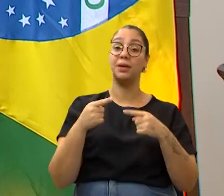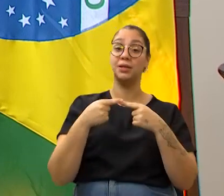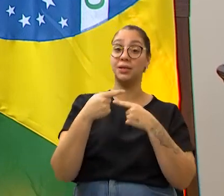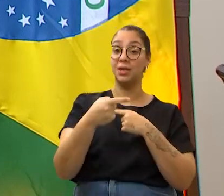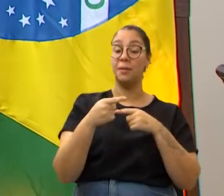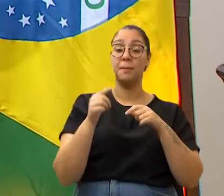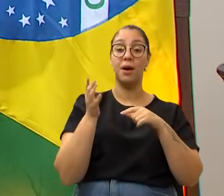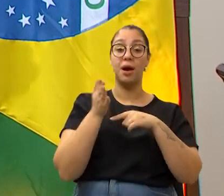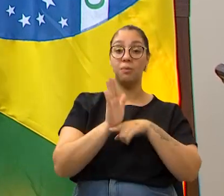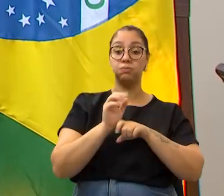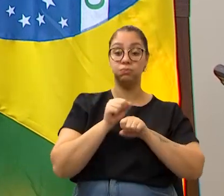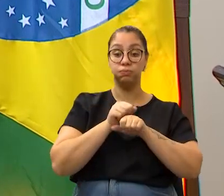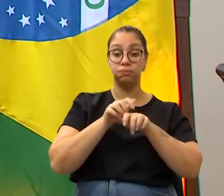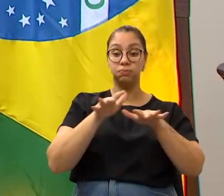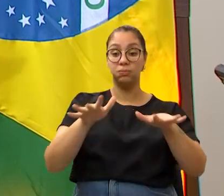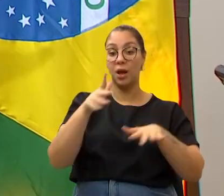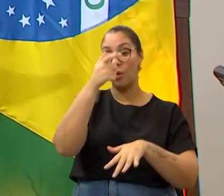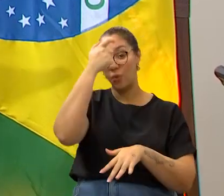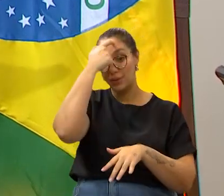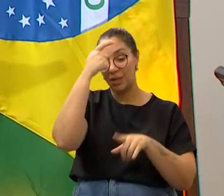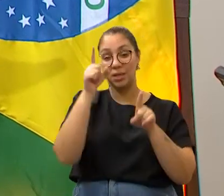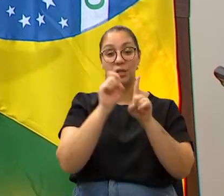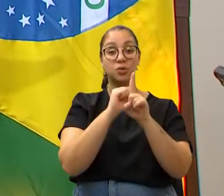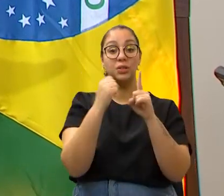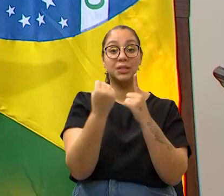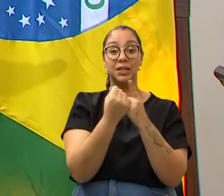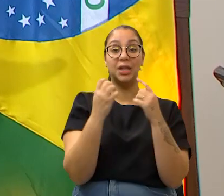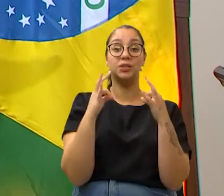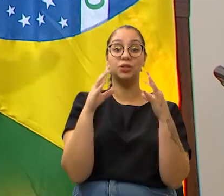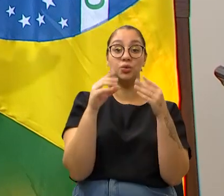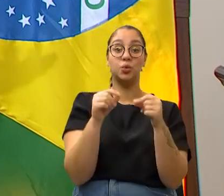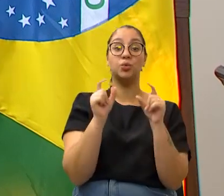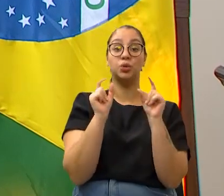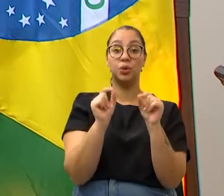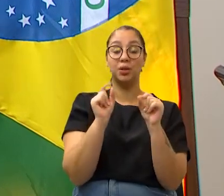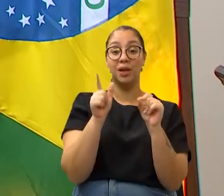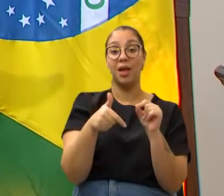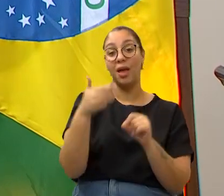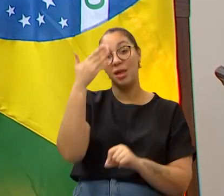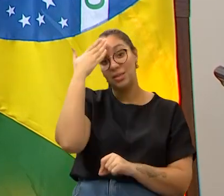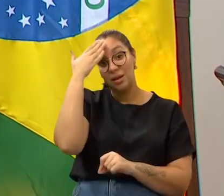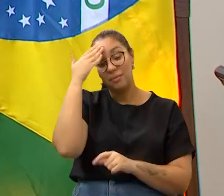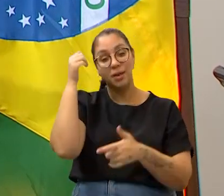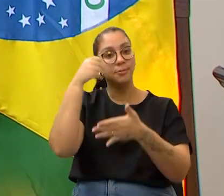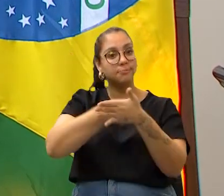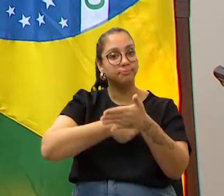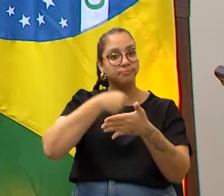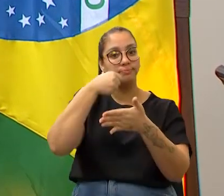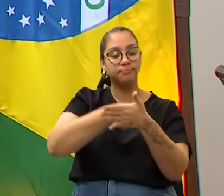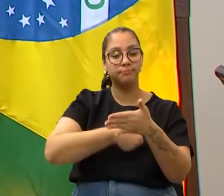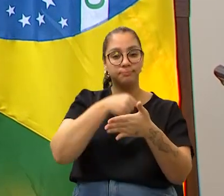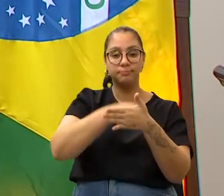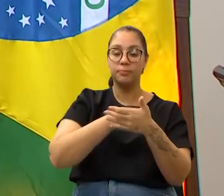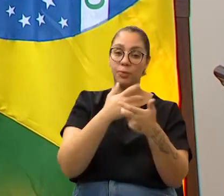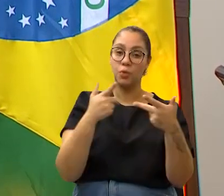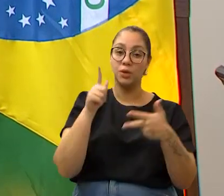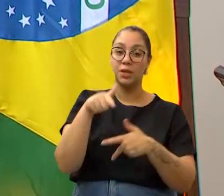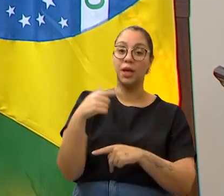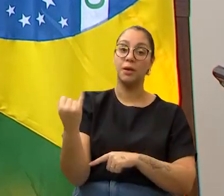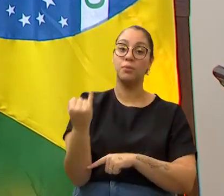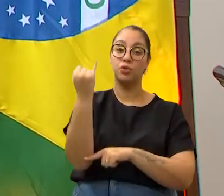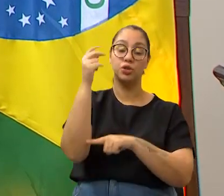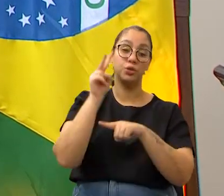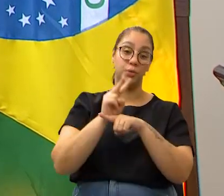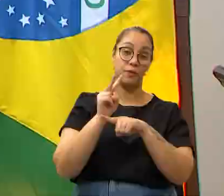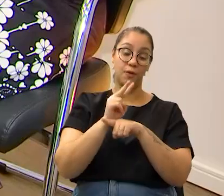ajuda a disseminar essa consciência, e a sociedade consciente, ela vai saber lutar por aquilo que é importante para a